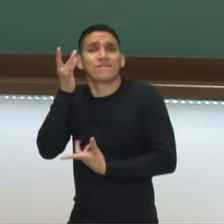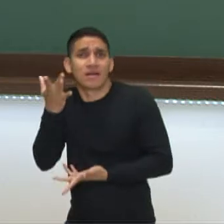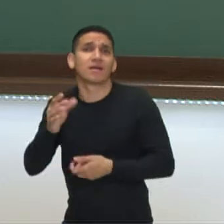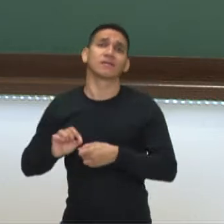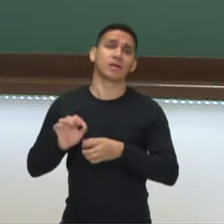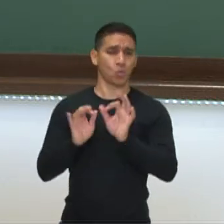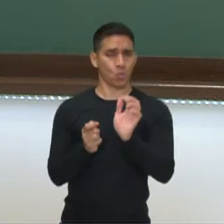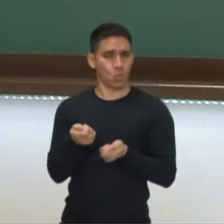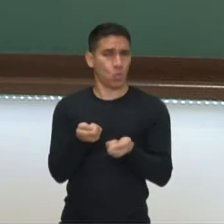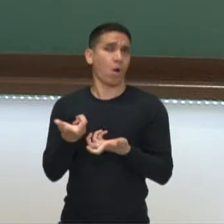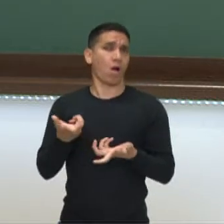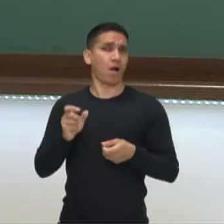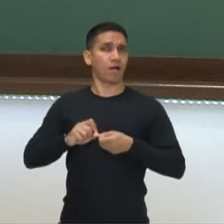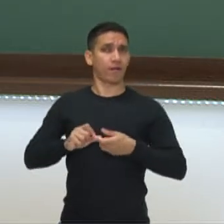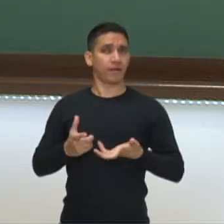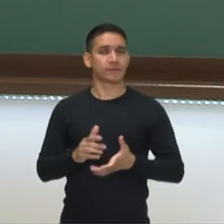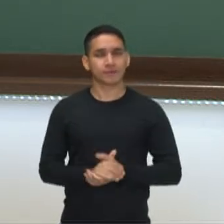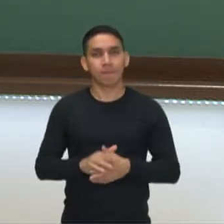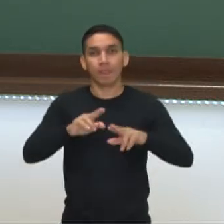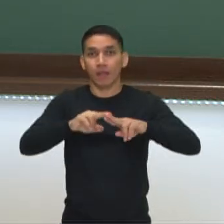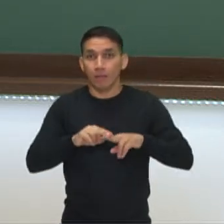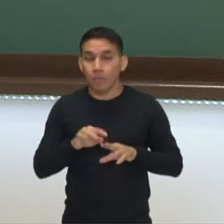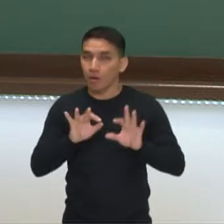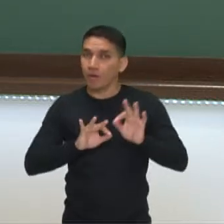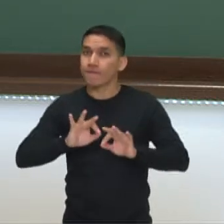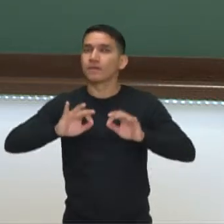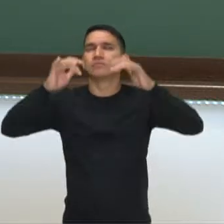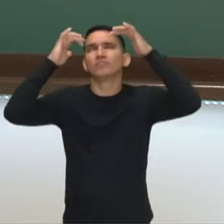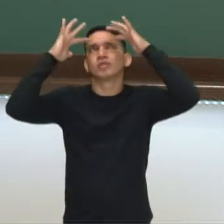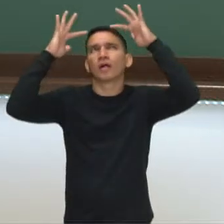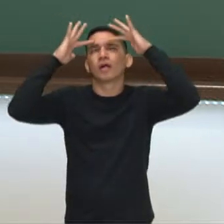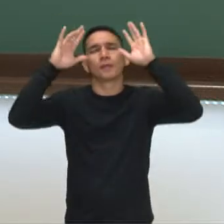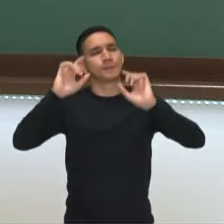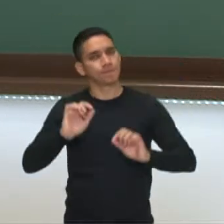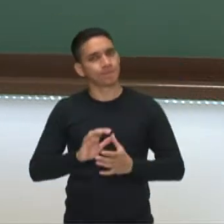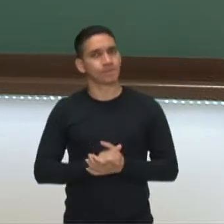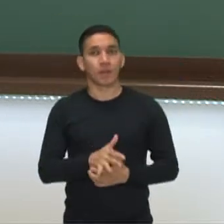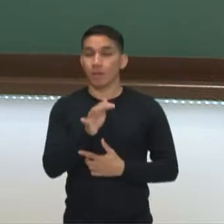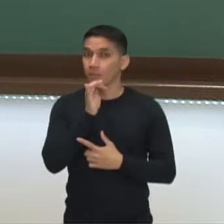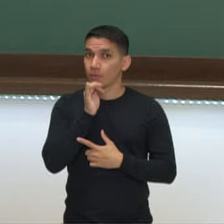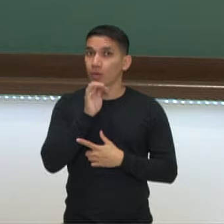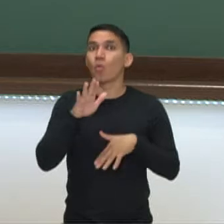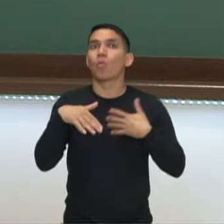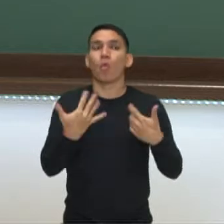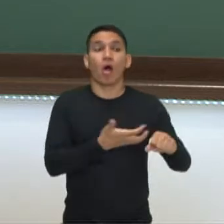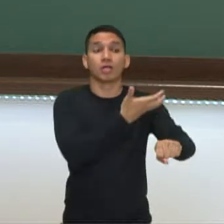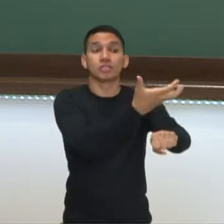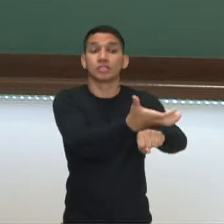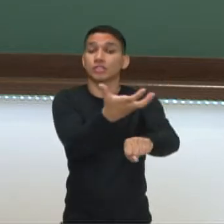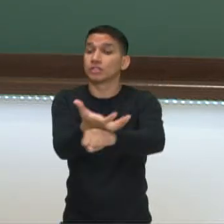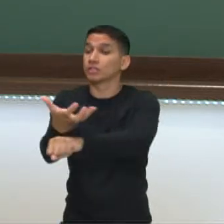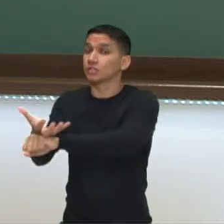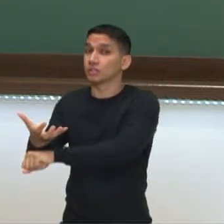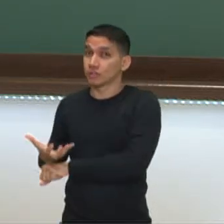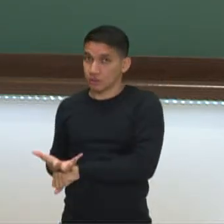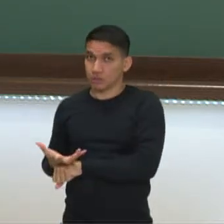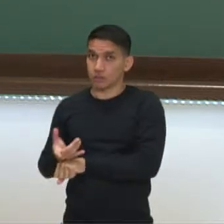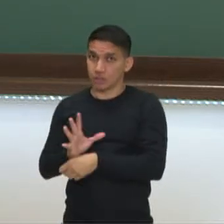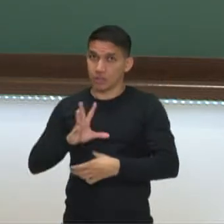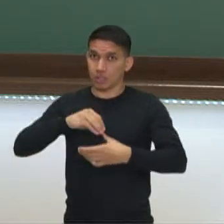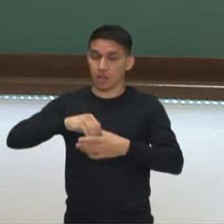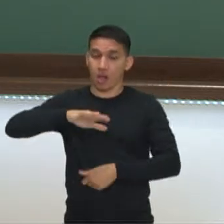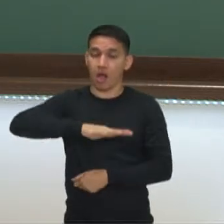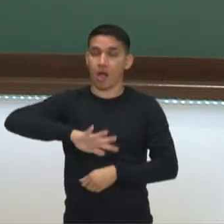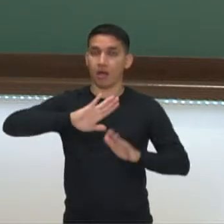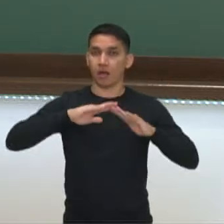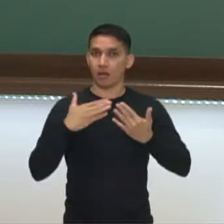fazer, né? Então você precisa fazer uma reflexão, né? Por exemplo, quais as disciplinas dentro do ambiente